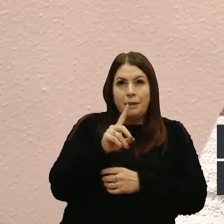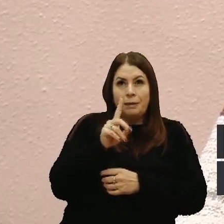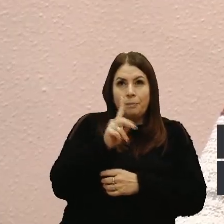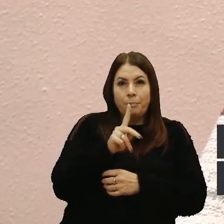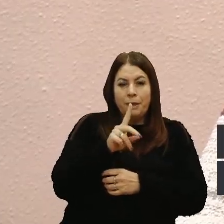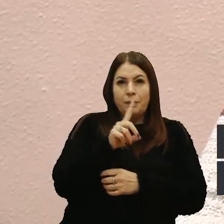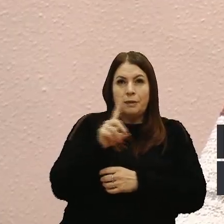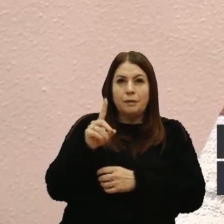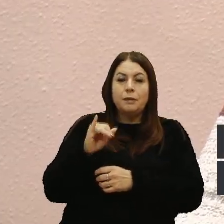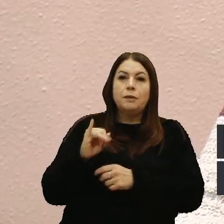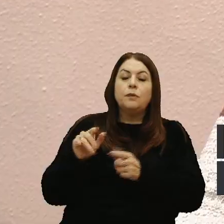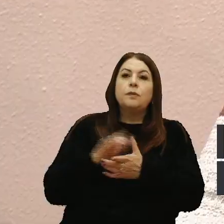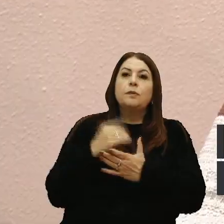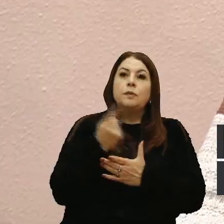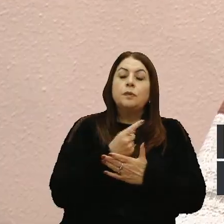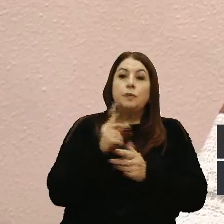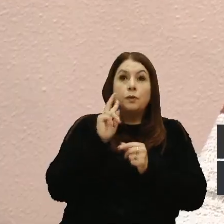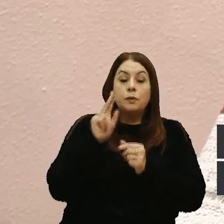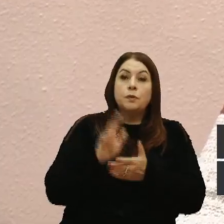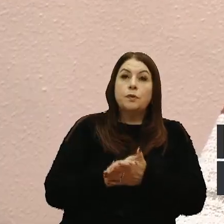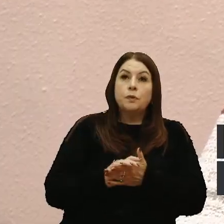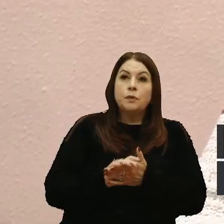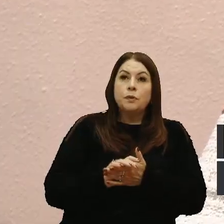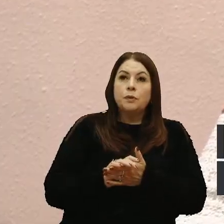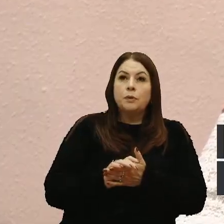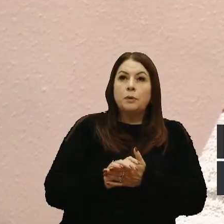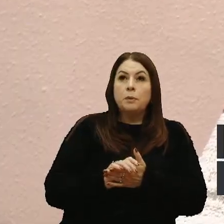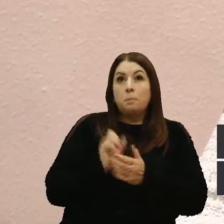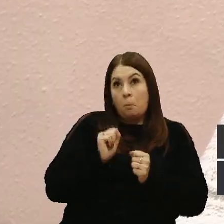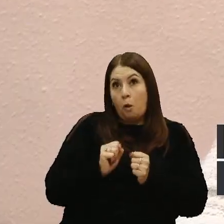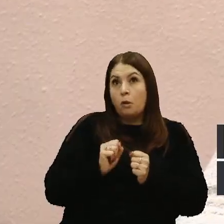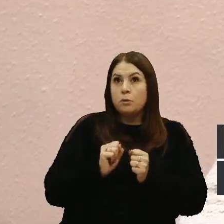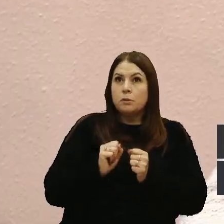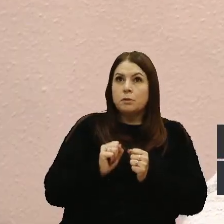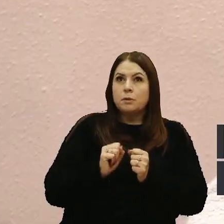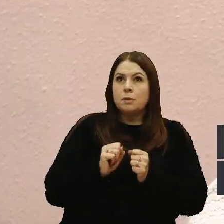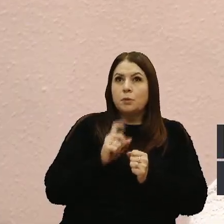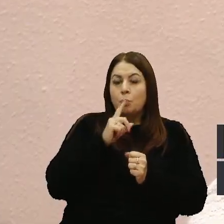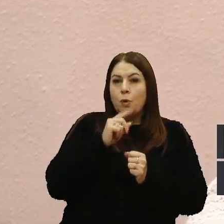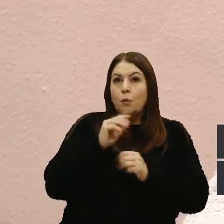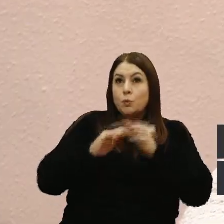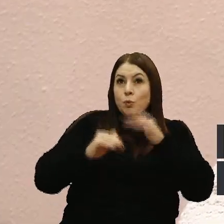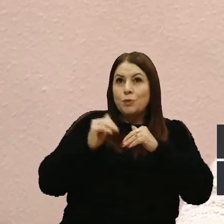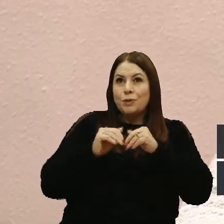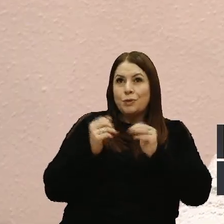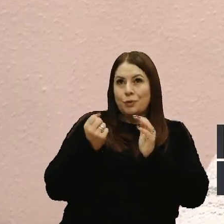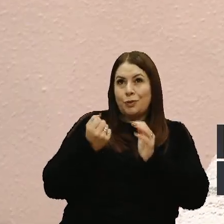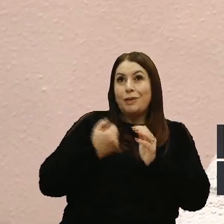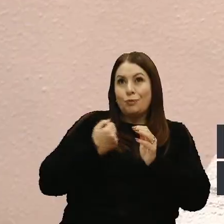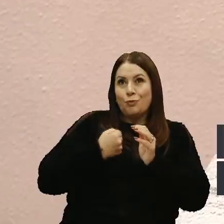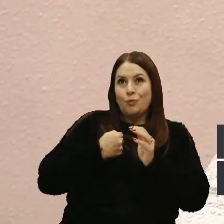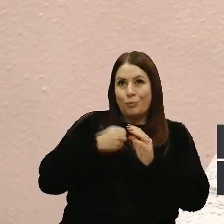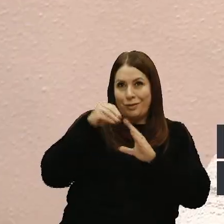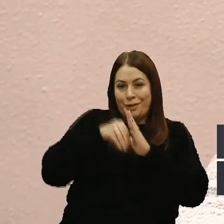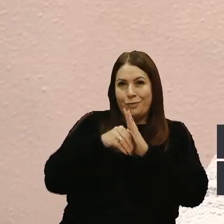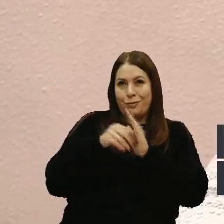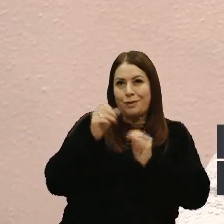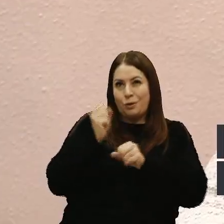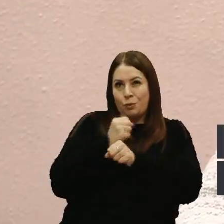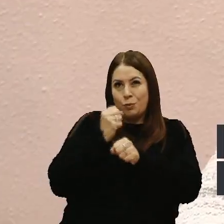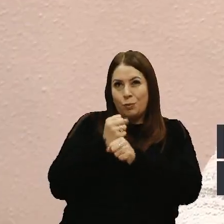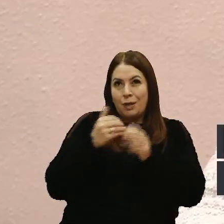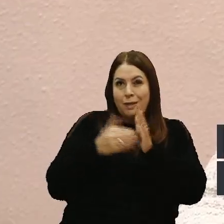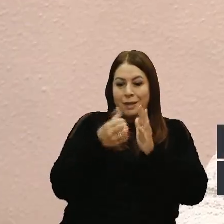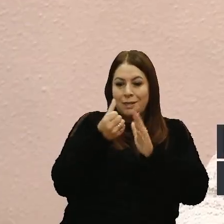naqueles terrenos da frente possa se construir com índices industriais, bem como também silos de até